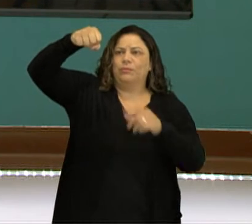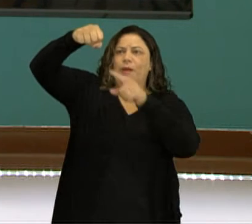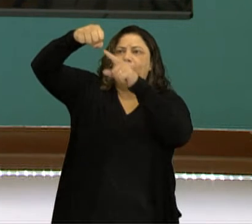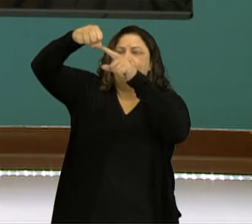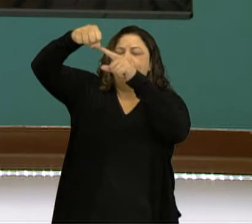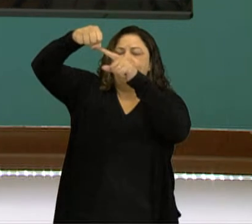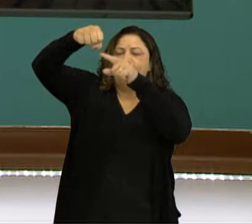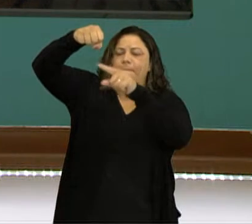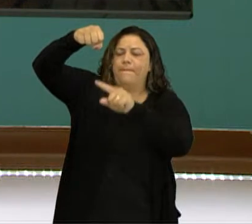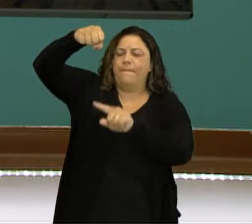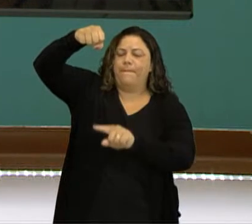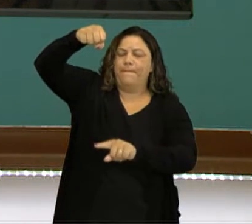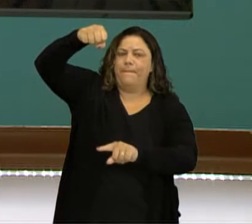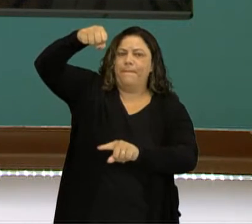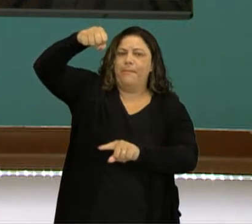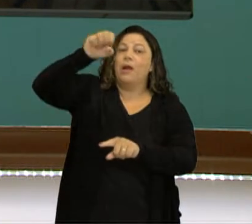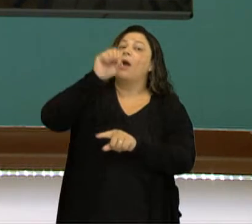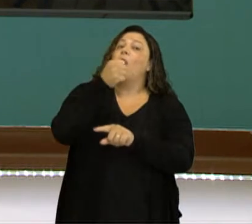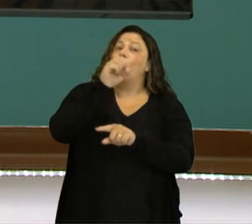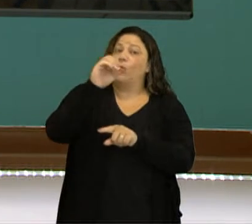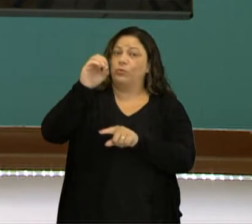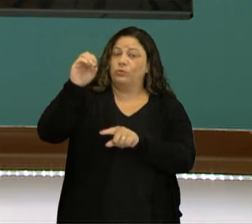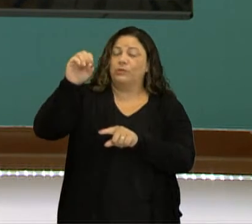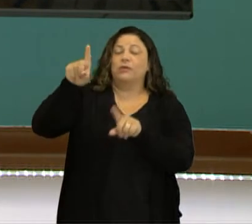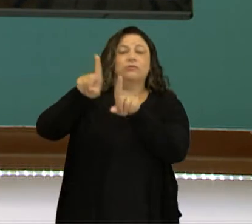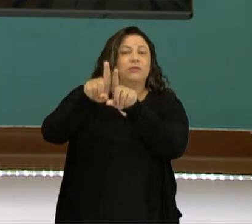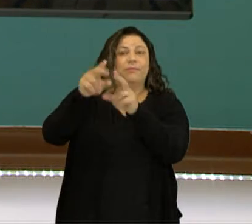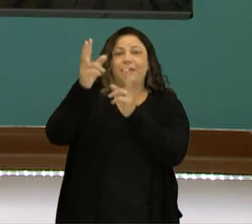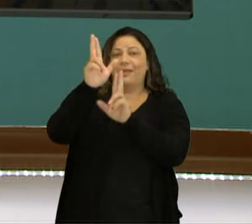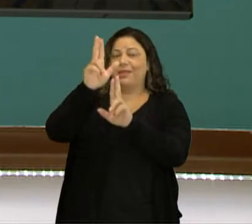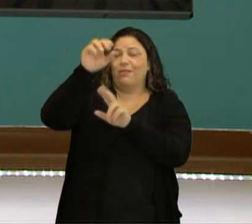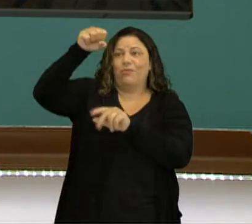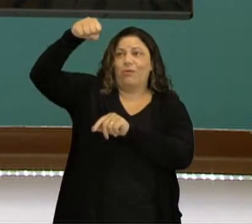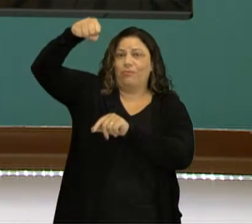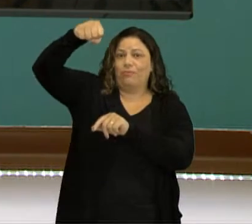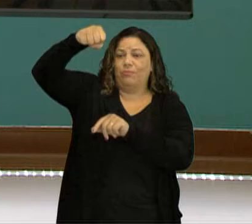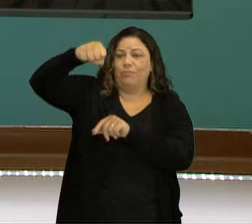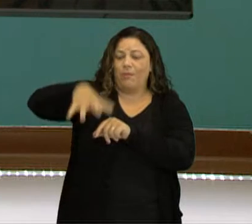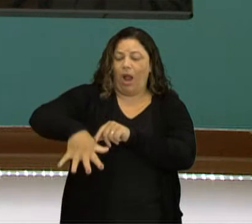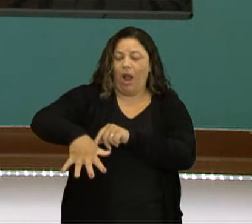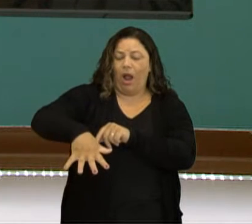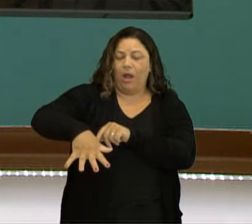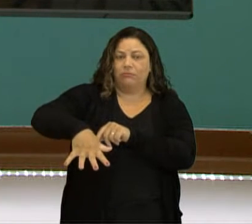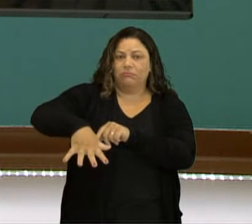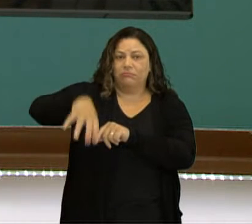resistência do ar. Esqueça isso por enquanto, certo? Esqueça isso. Vamos imaginar só